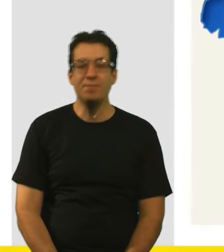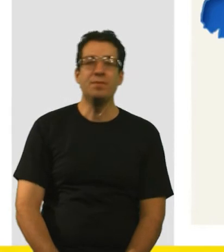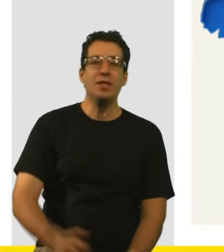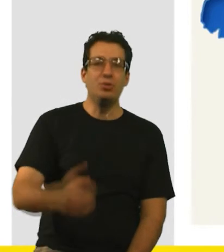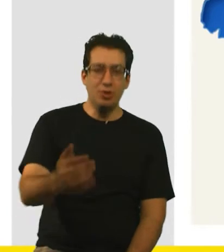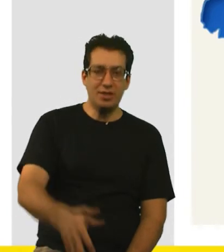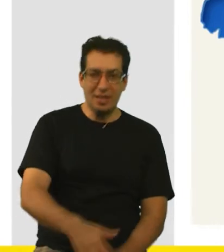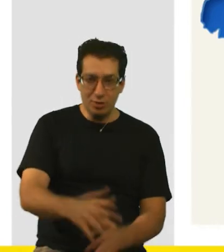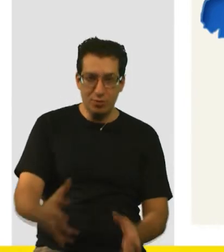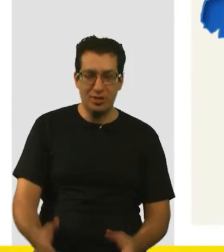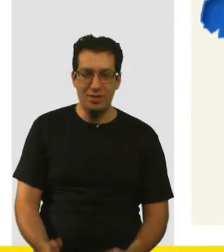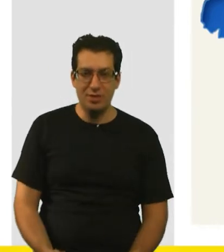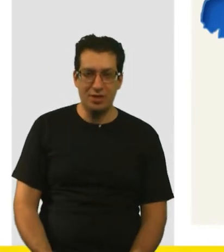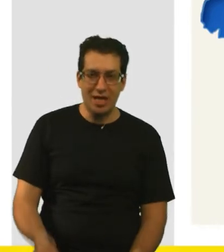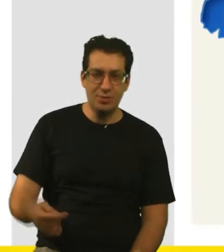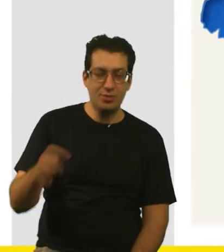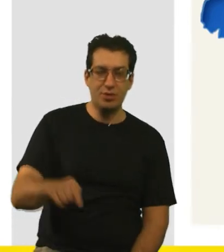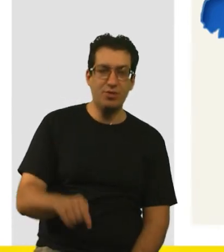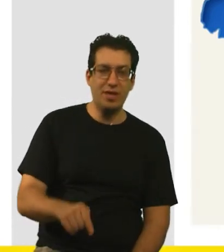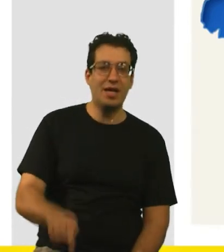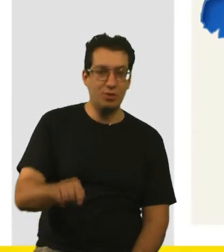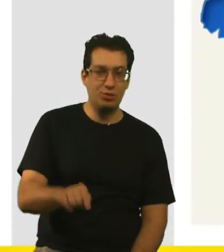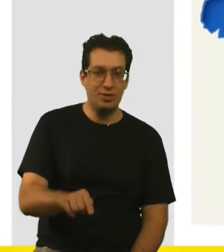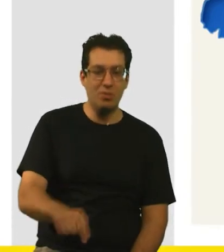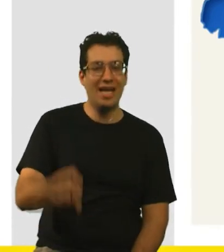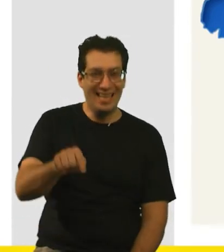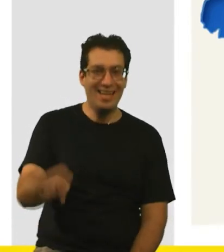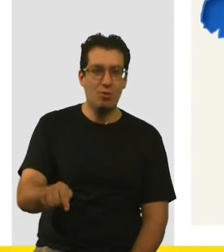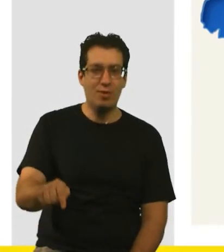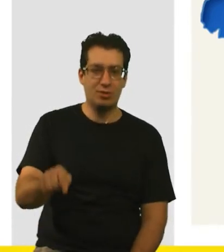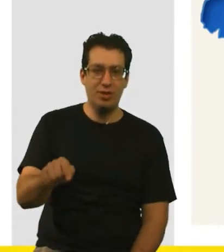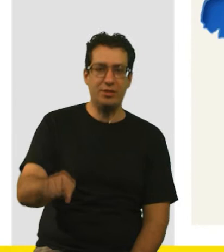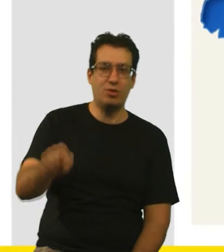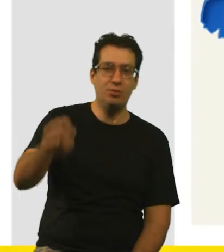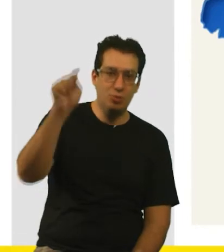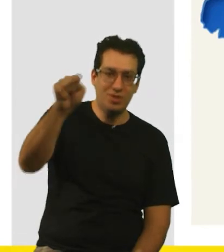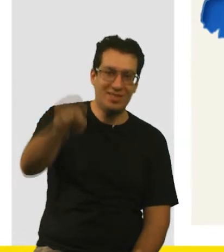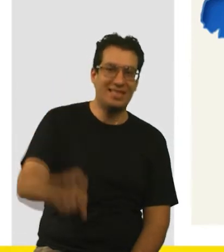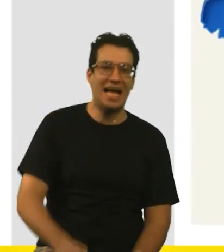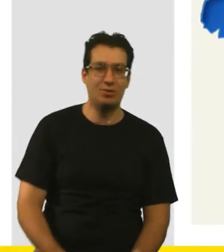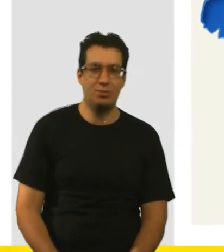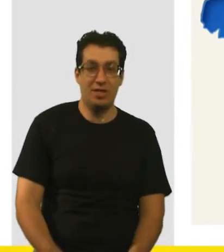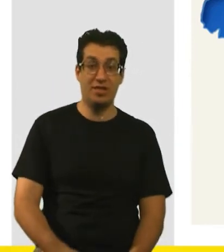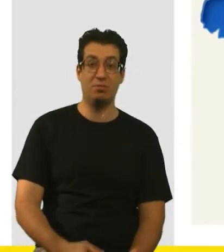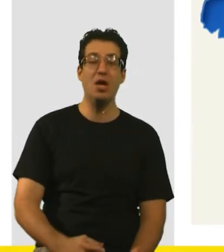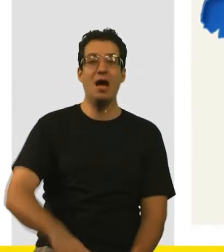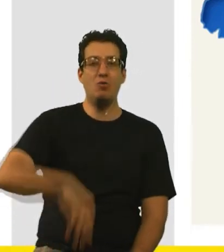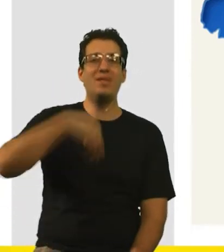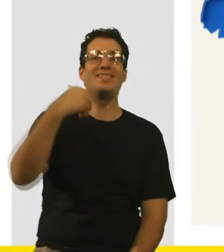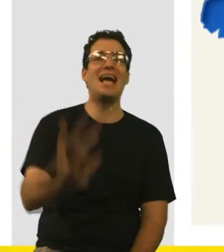Gerais? Tudo que está em nome do Estado de Minas Gerais, mas vocês vão ver que a Constituição elenca algumas coisas como dos estados, por